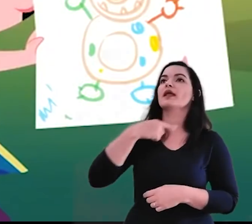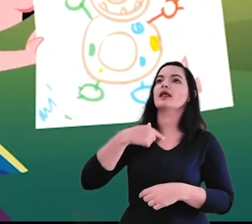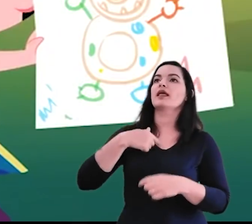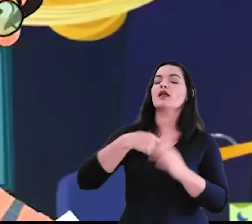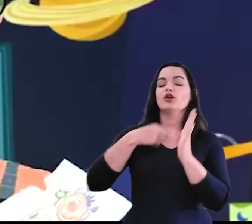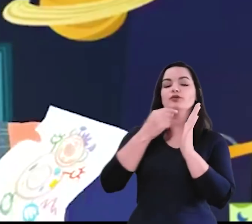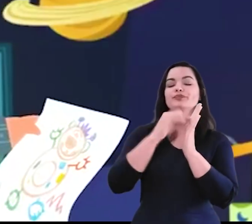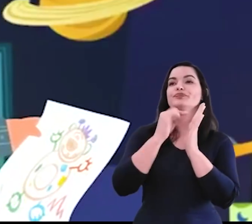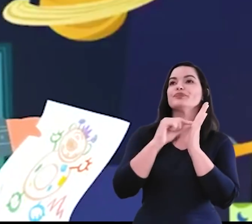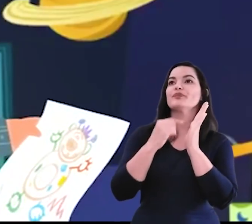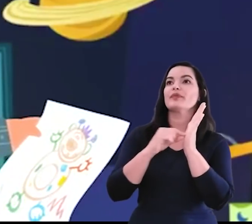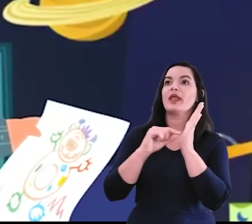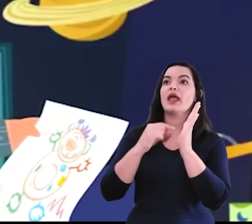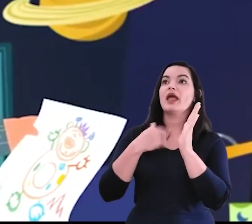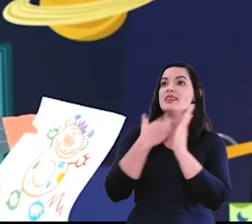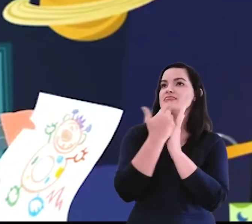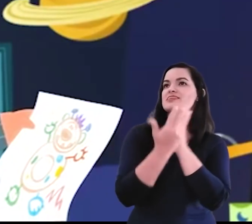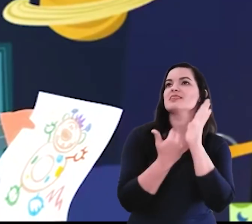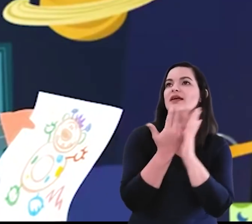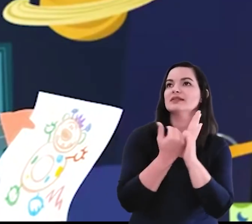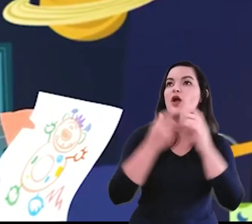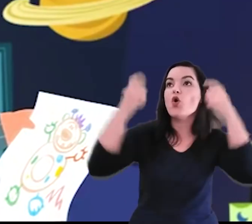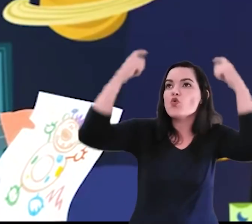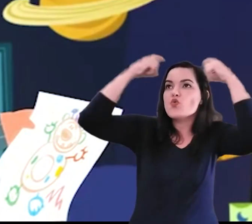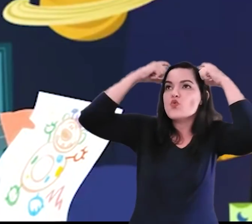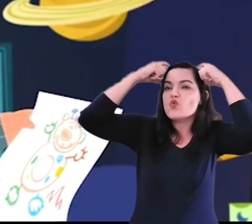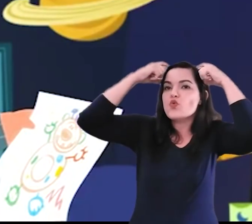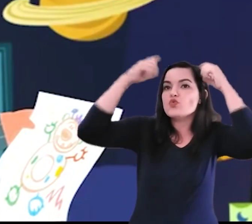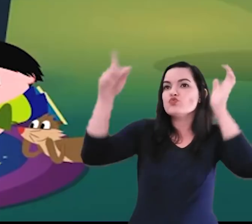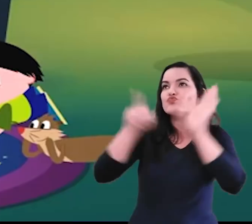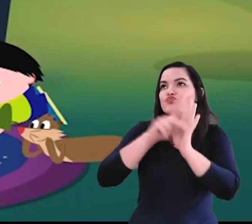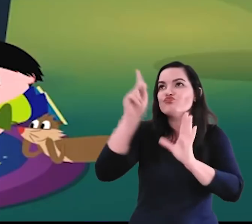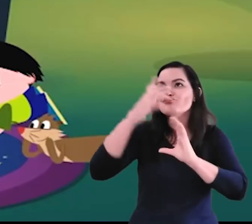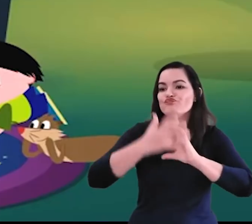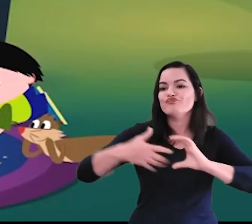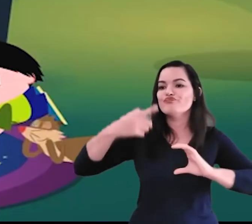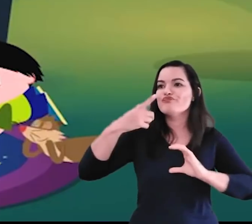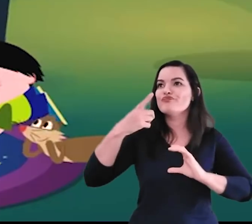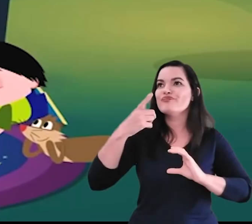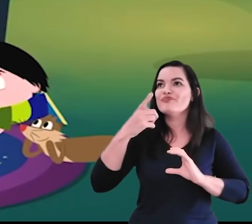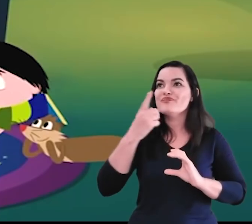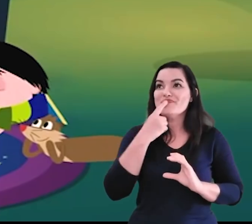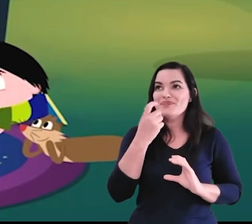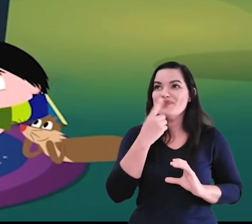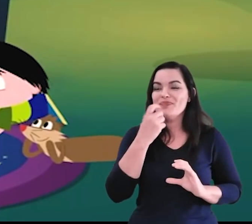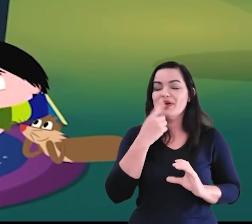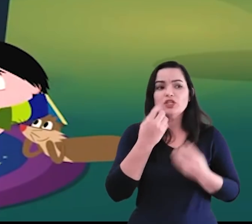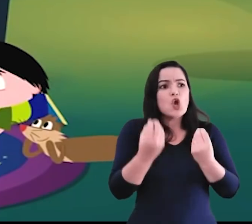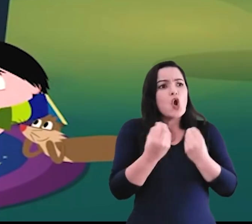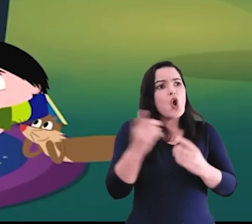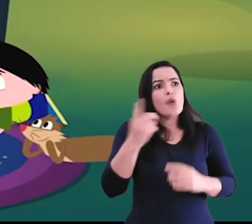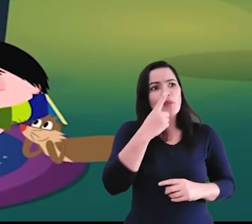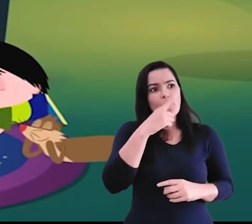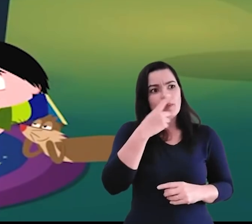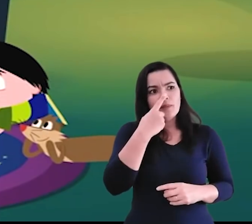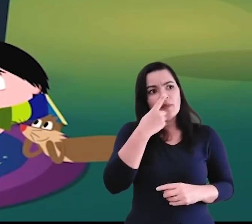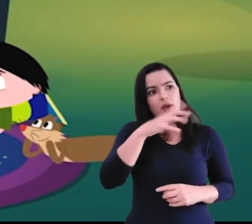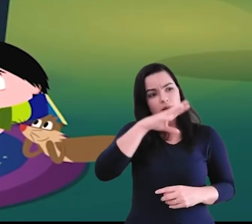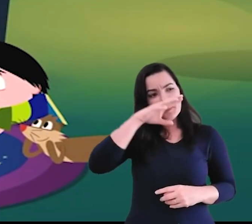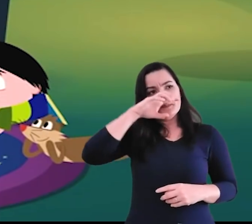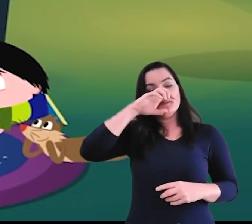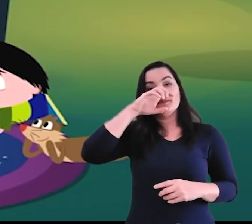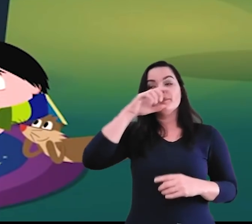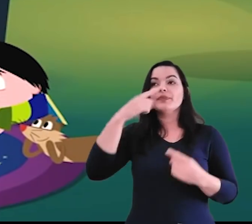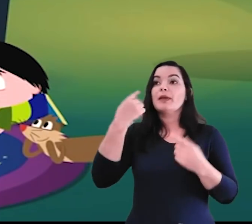pé grande. Nossa, e como os ursos marcianos respiram? Com trajes interestelares. É porque em Marte não